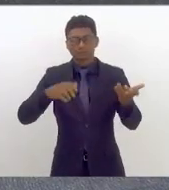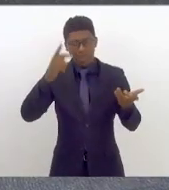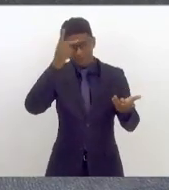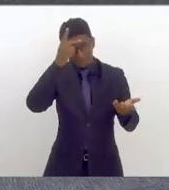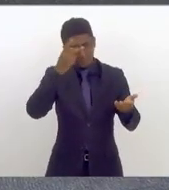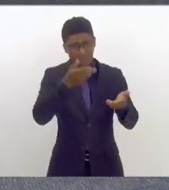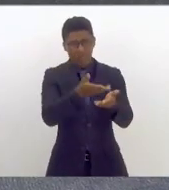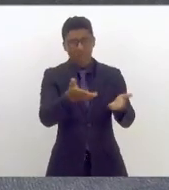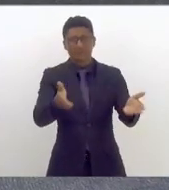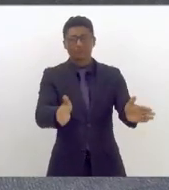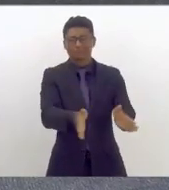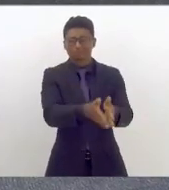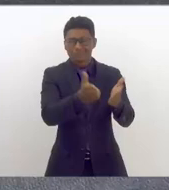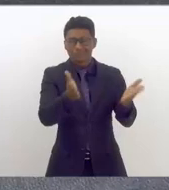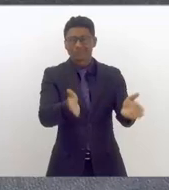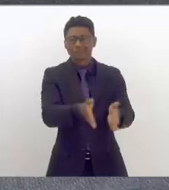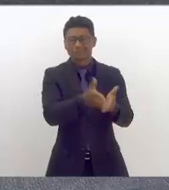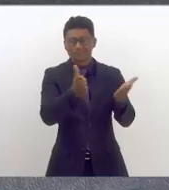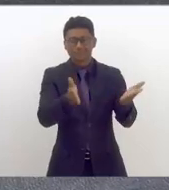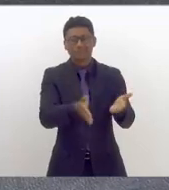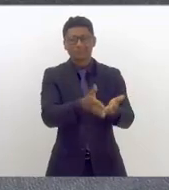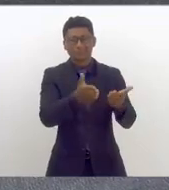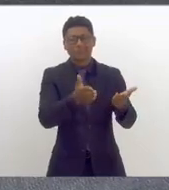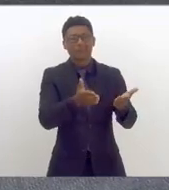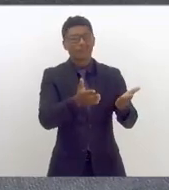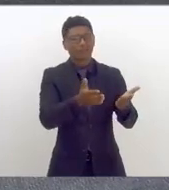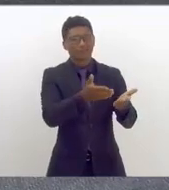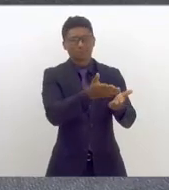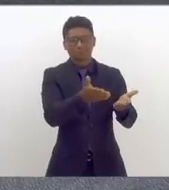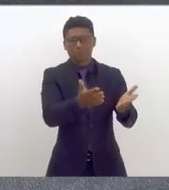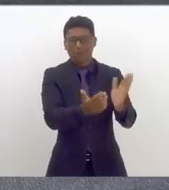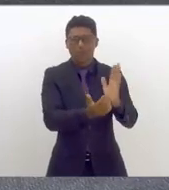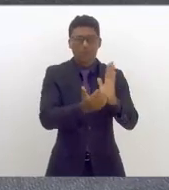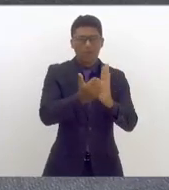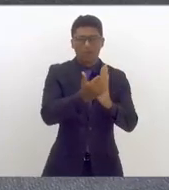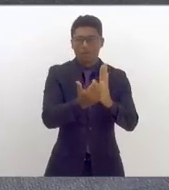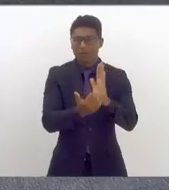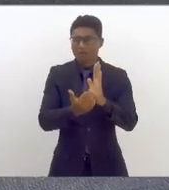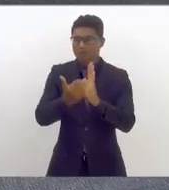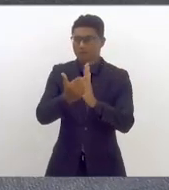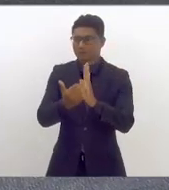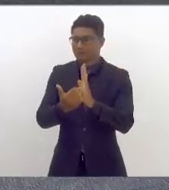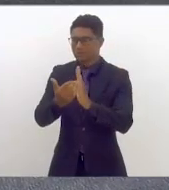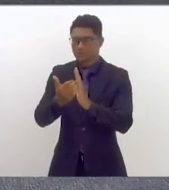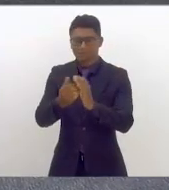de precarização das relações de trabalho, e a gente não pode caminhar no